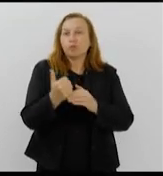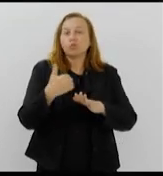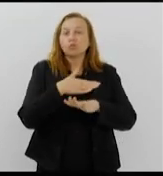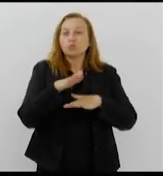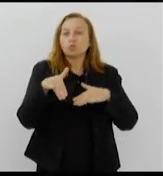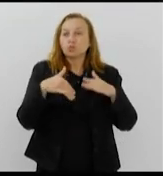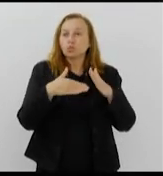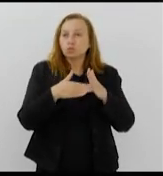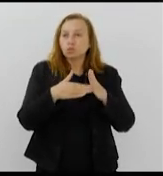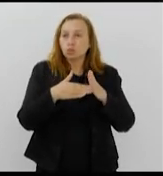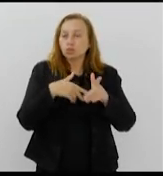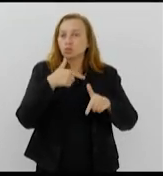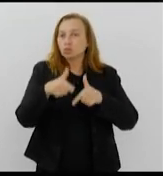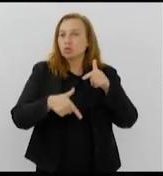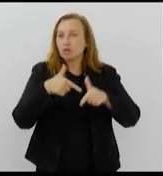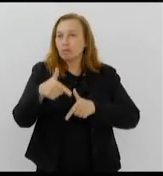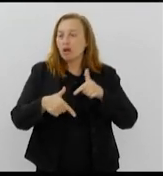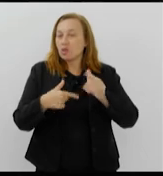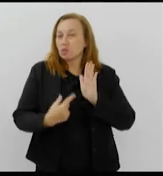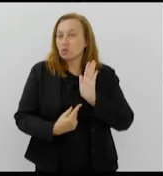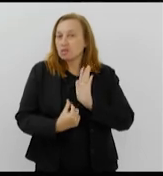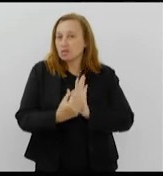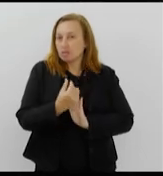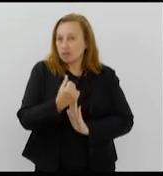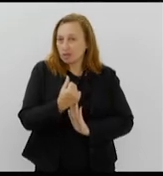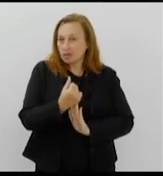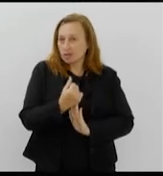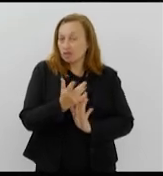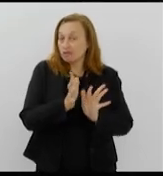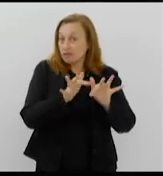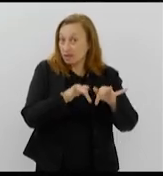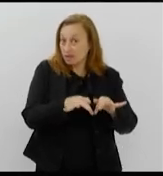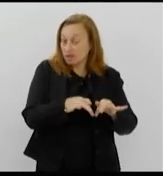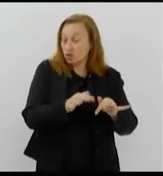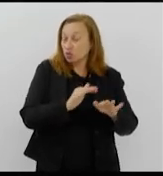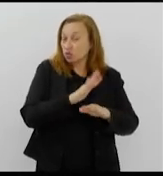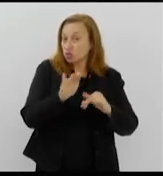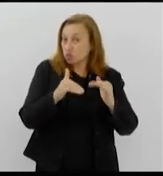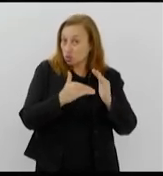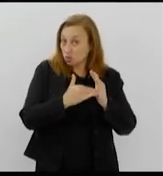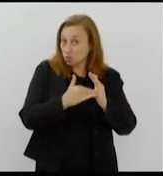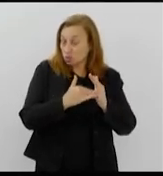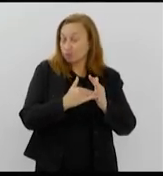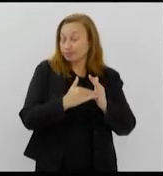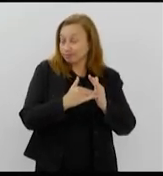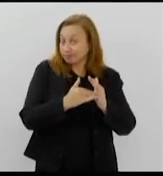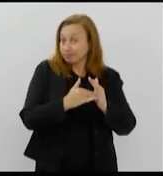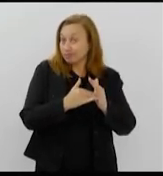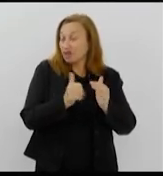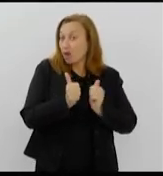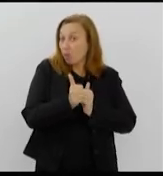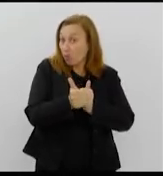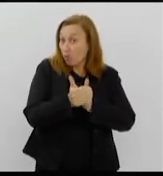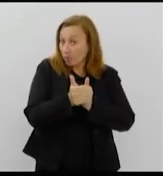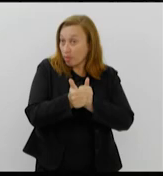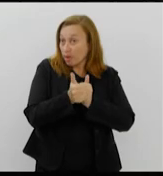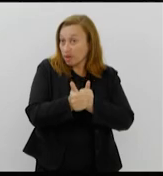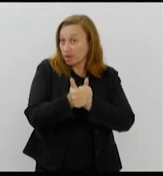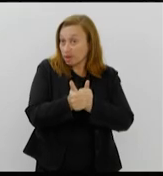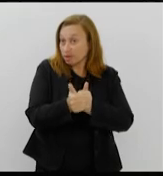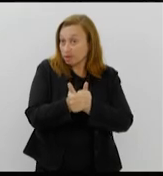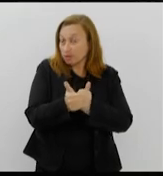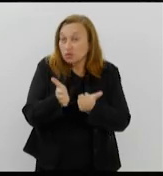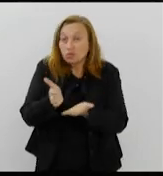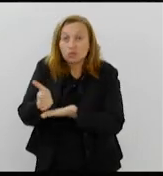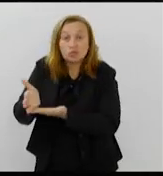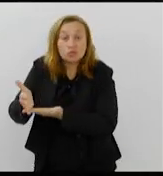execução orçamentária. E acompanhar a execução orçamentária é acompanhar as